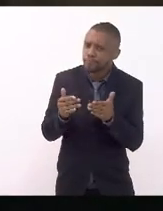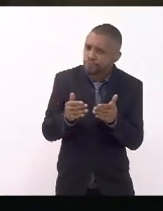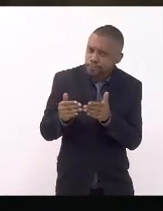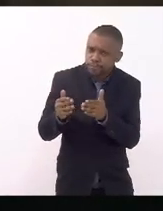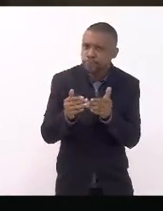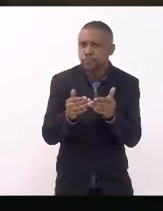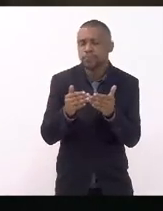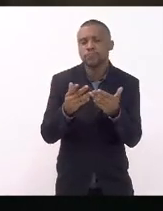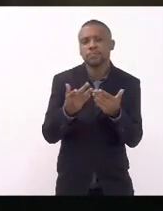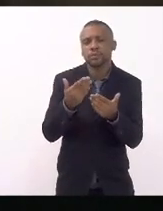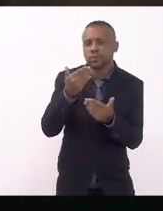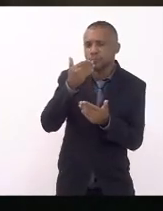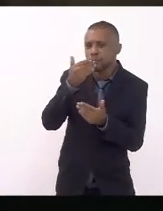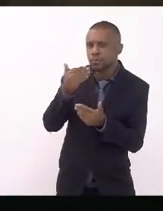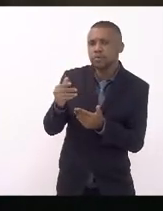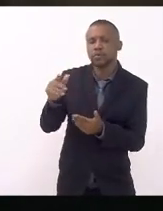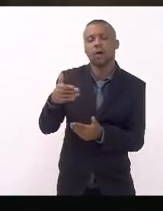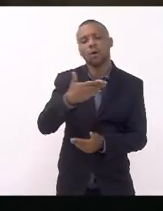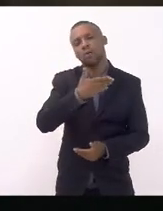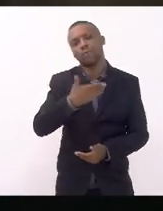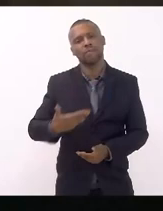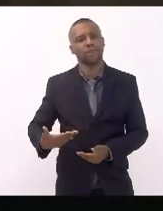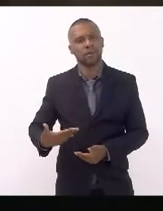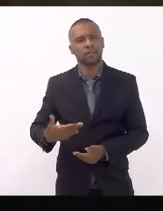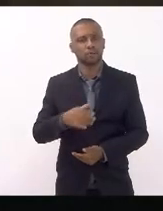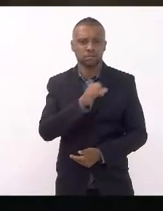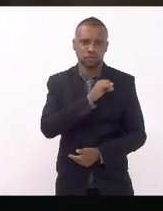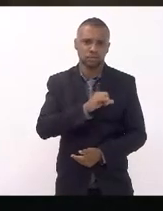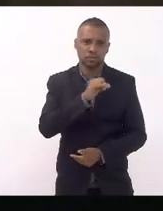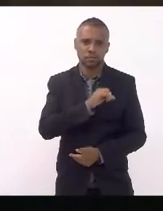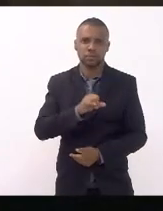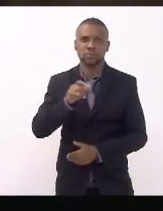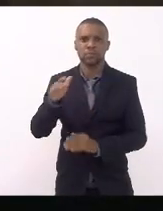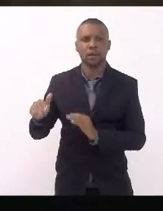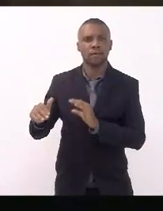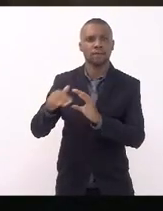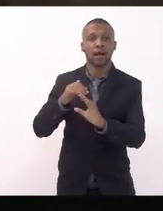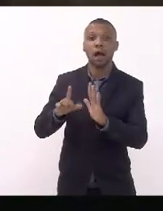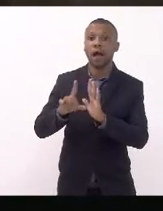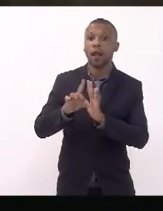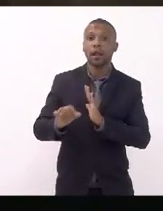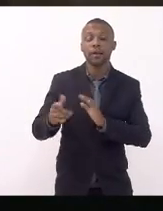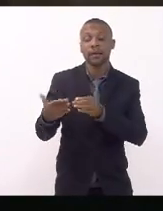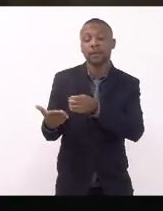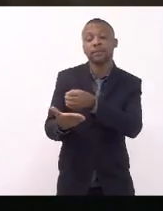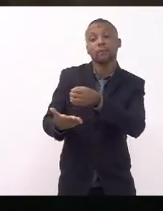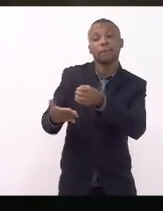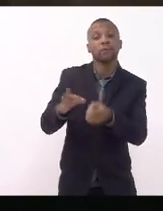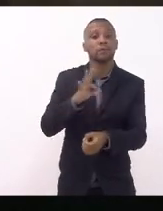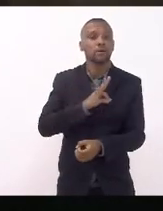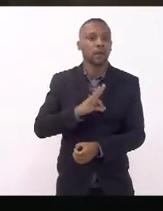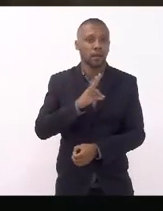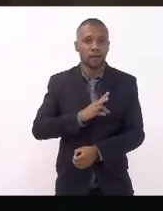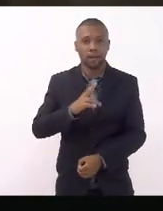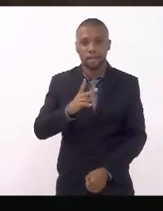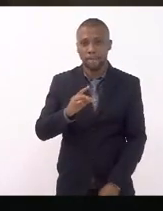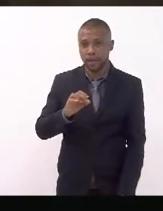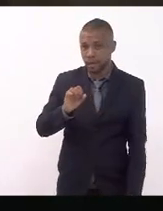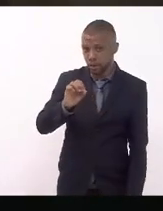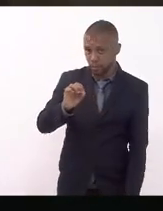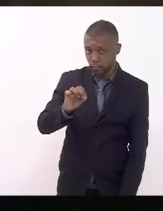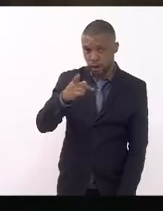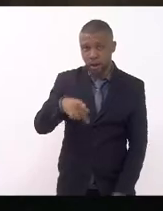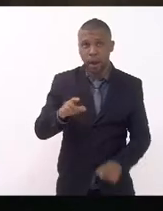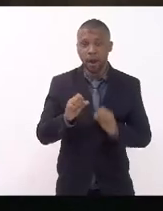ao governo do estado, deputada Renata, para que envie a lei do piso para essa casa. A lei do piso é uma lei